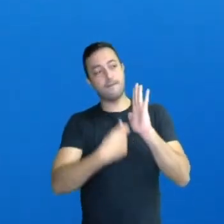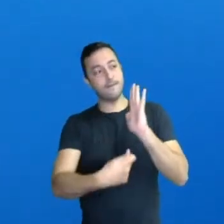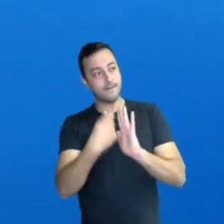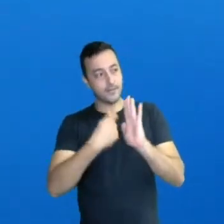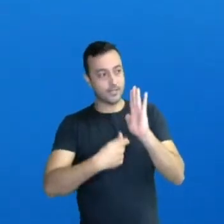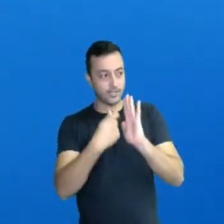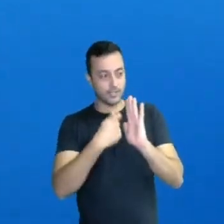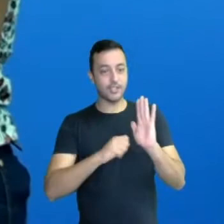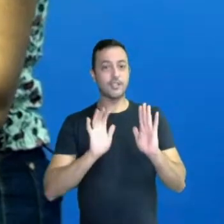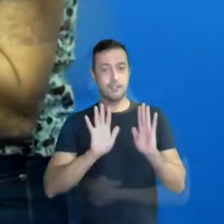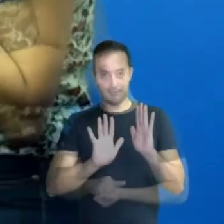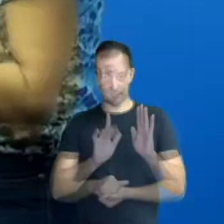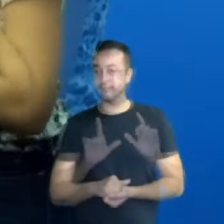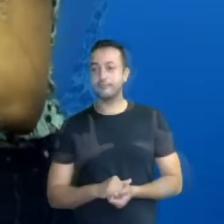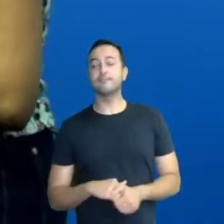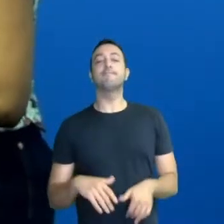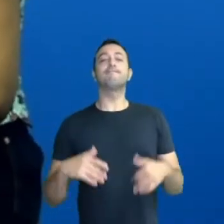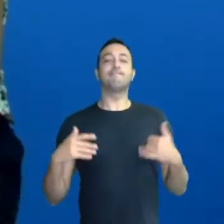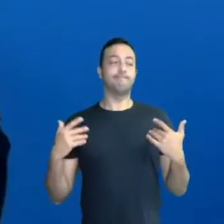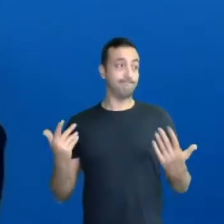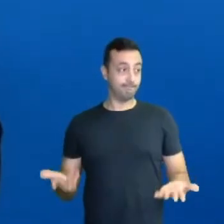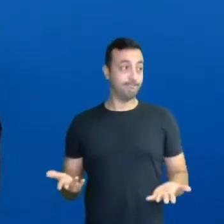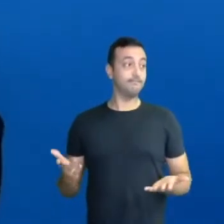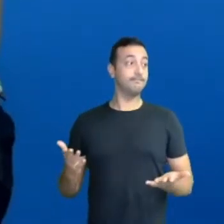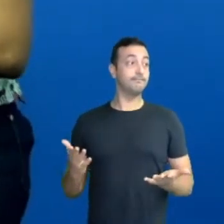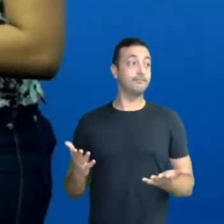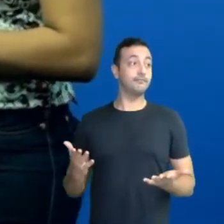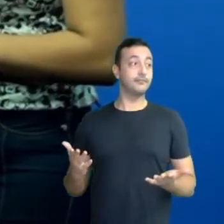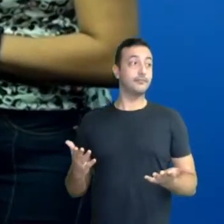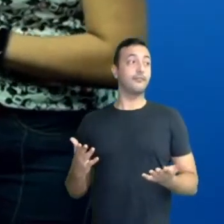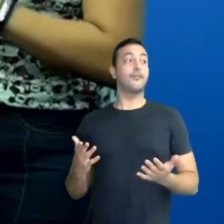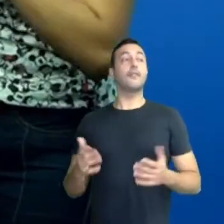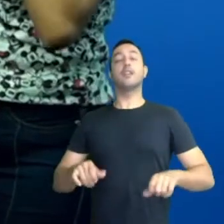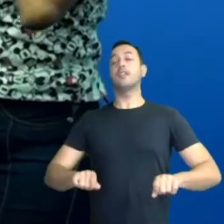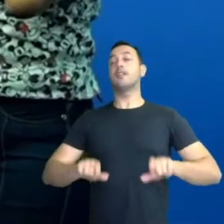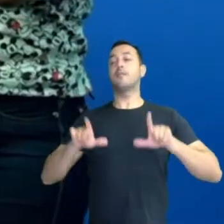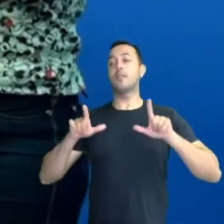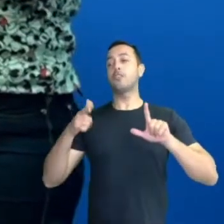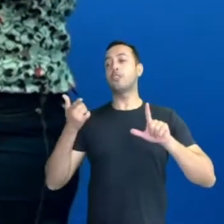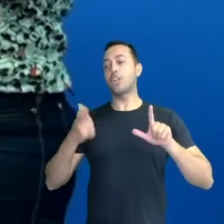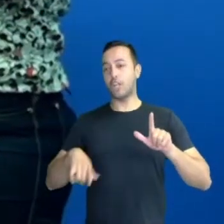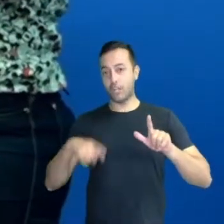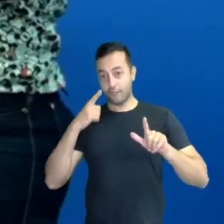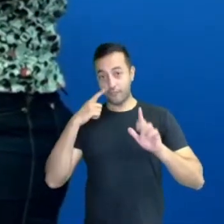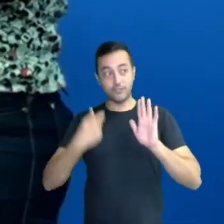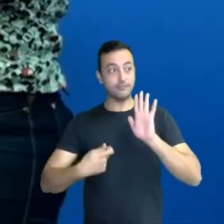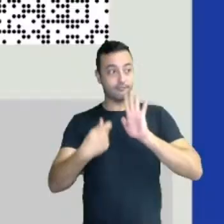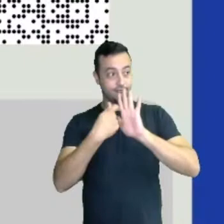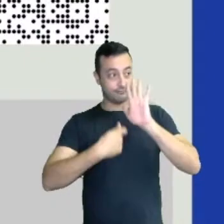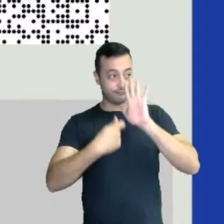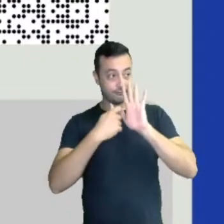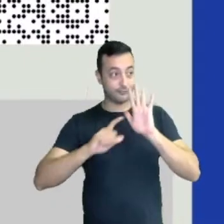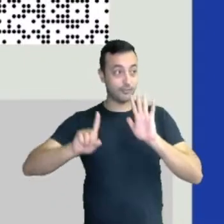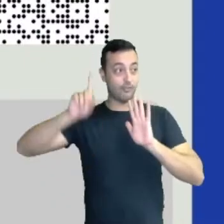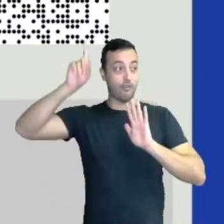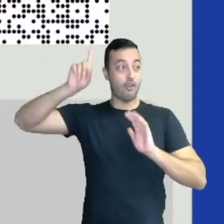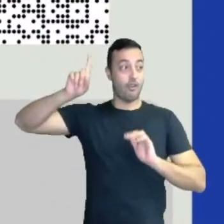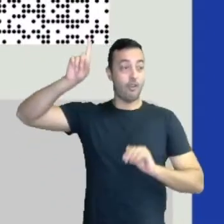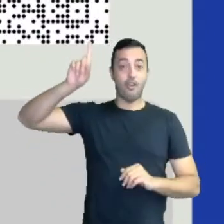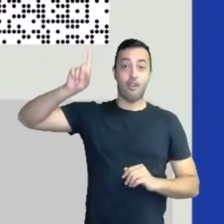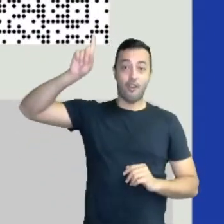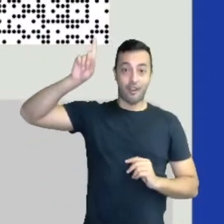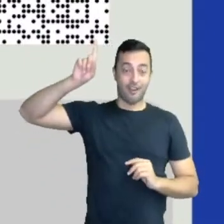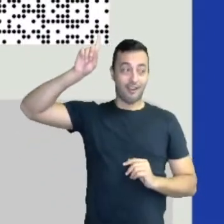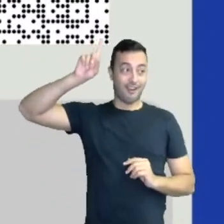Code que eu vou mostrar daqui a pouco aqui na tela. Então, olha aqui, ó, nossa imagem novamente, foca ela para poder a gente mostrar o QR